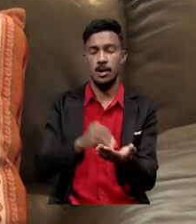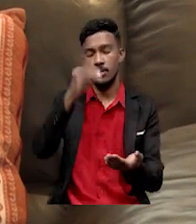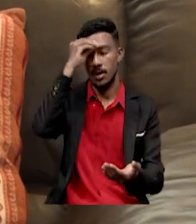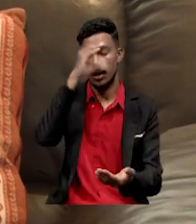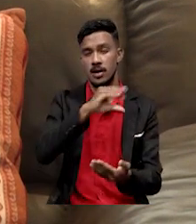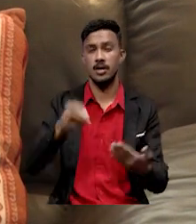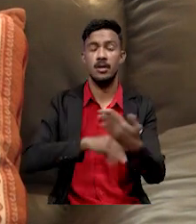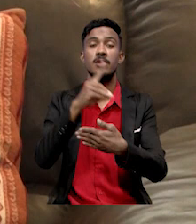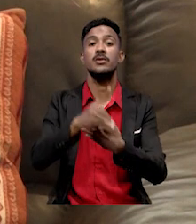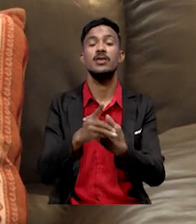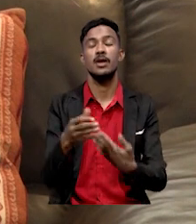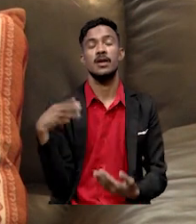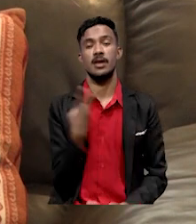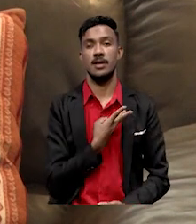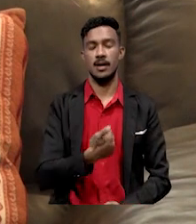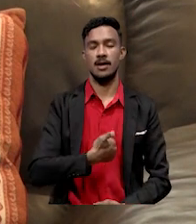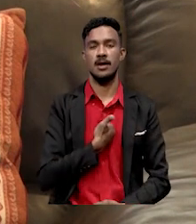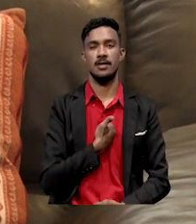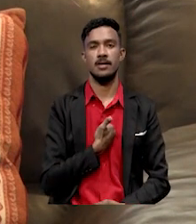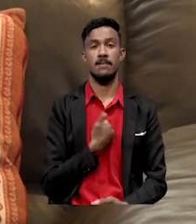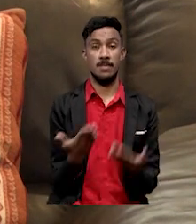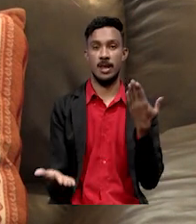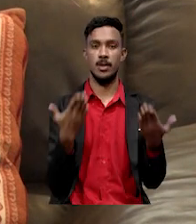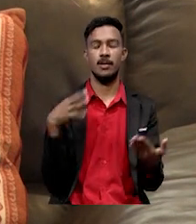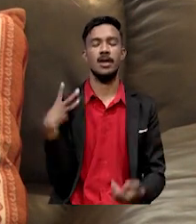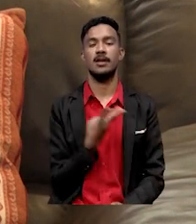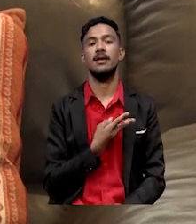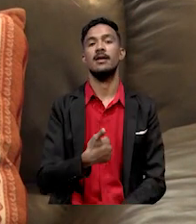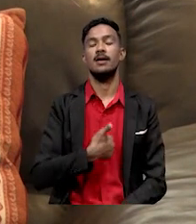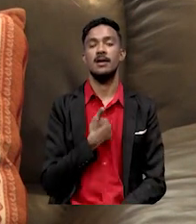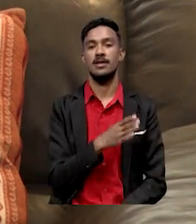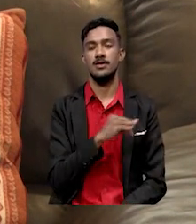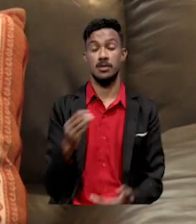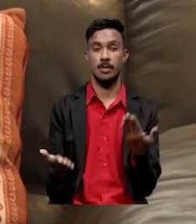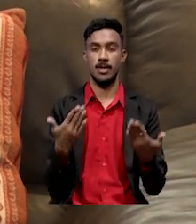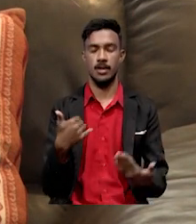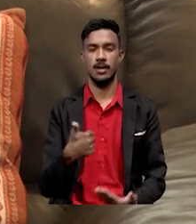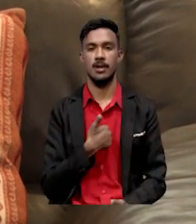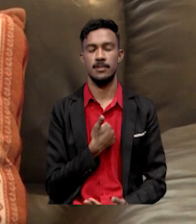de desenvolver tem an, Depende bit an rasik, Depende bit an rasik.